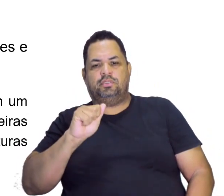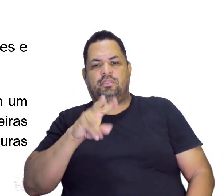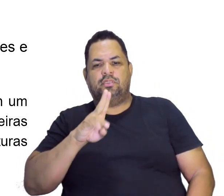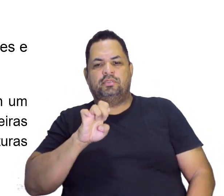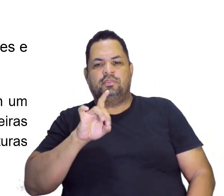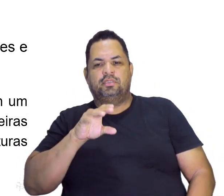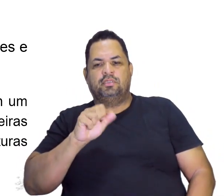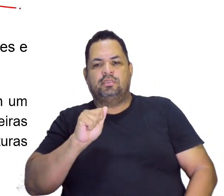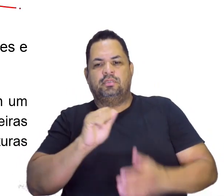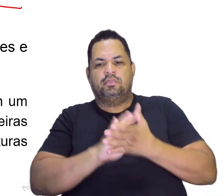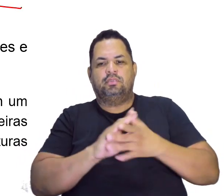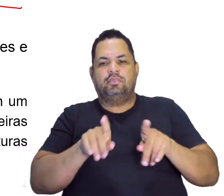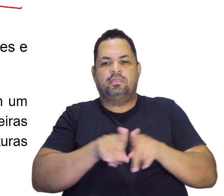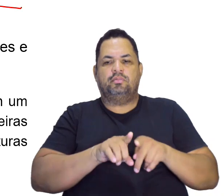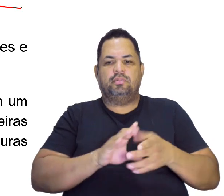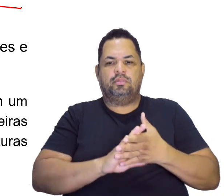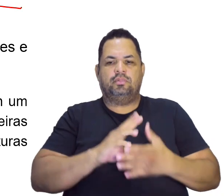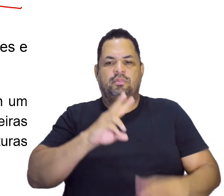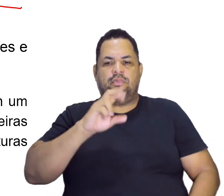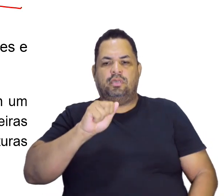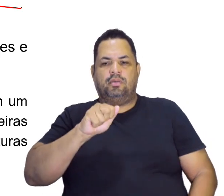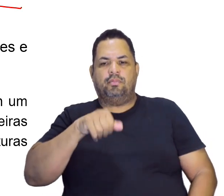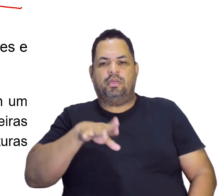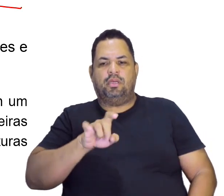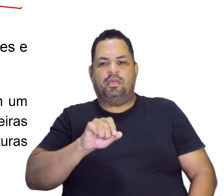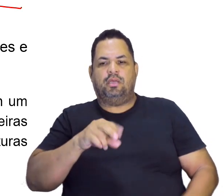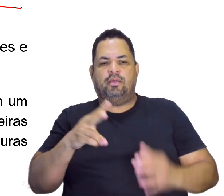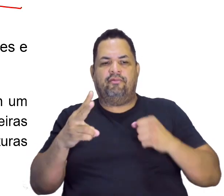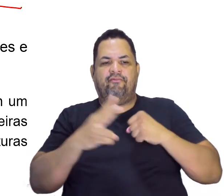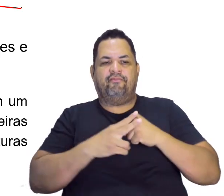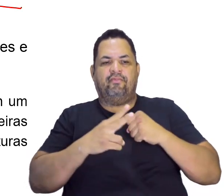Desvairada e Amar, Verbo Intransitivo.